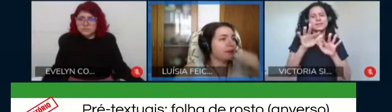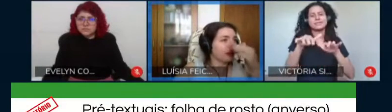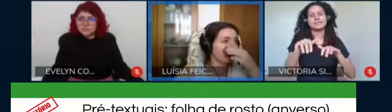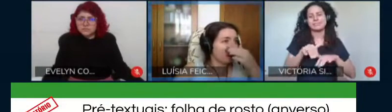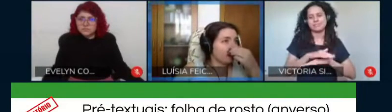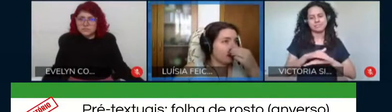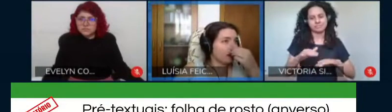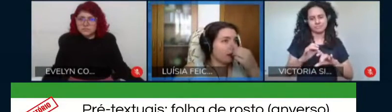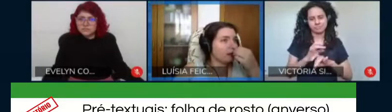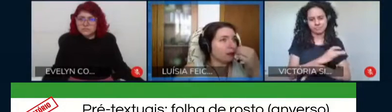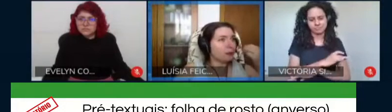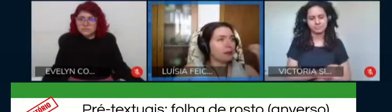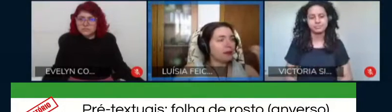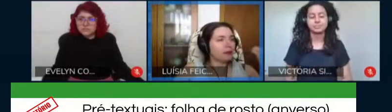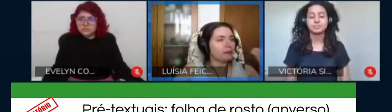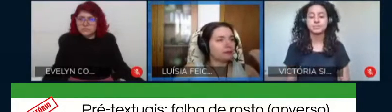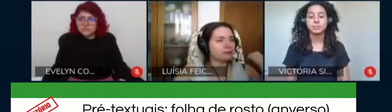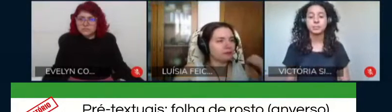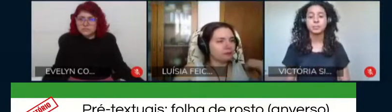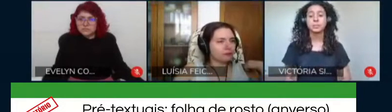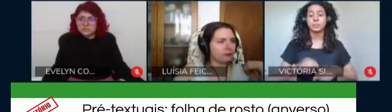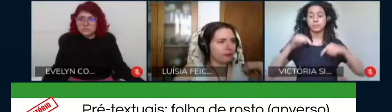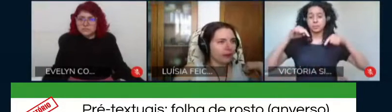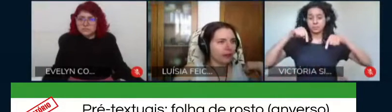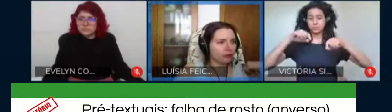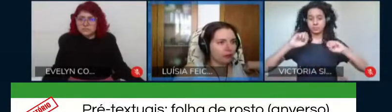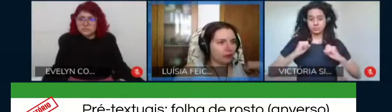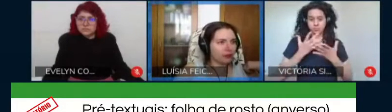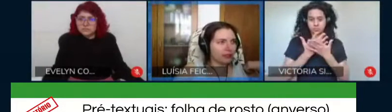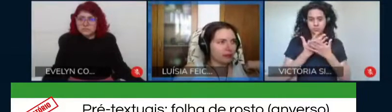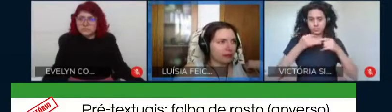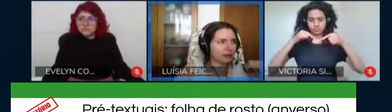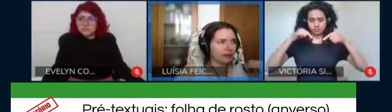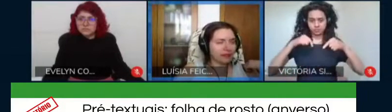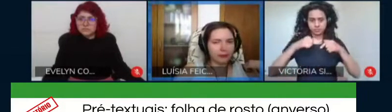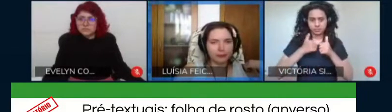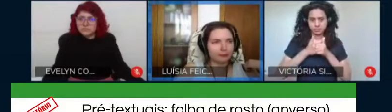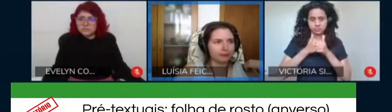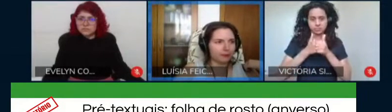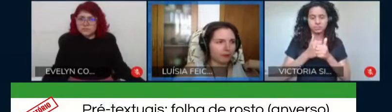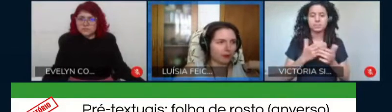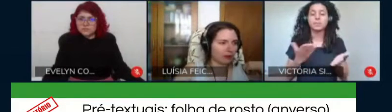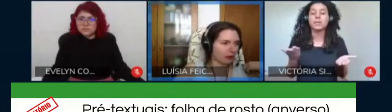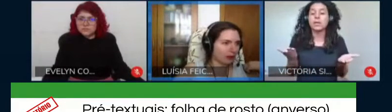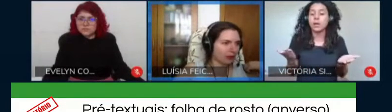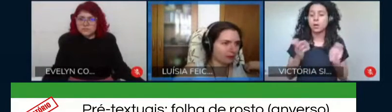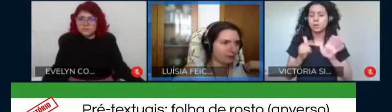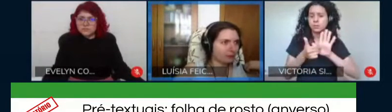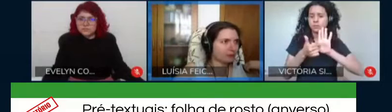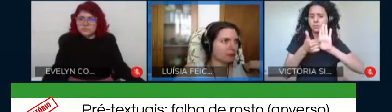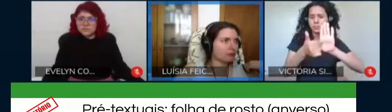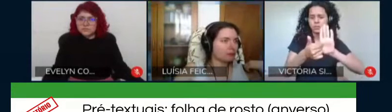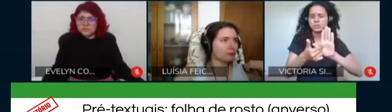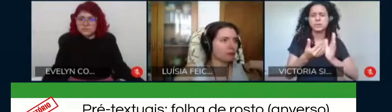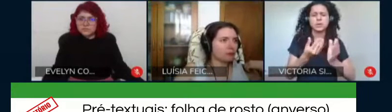Desculpa. Então, eu vou mostrar para vocês